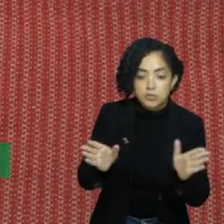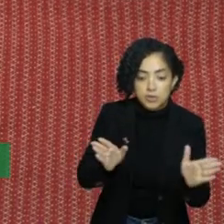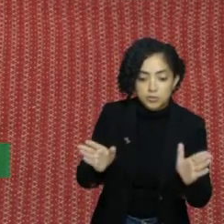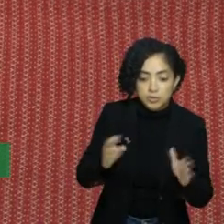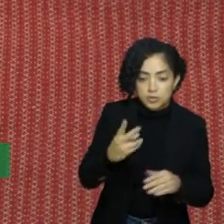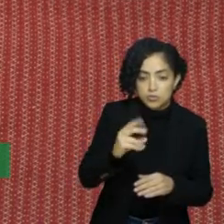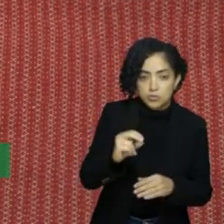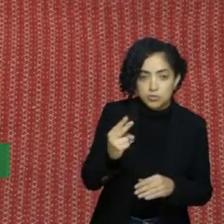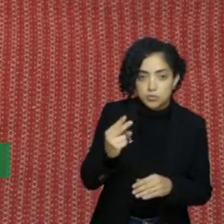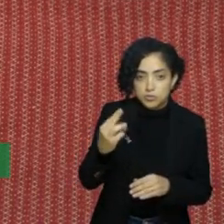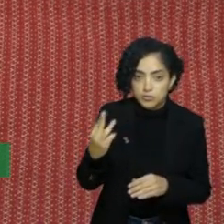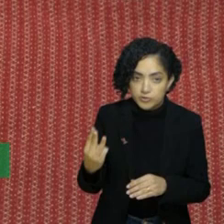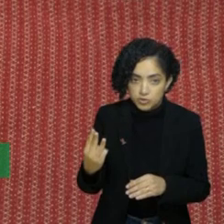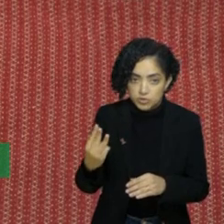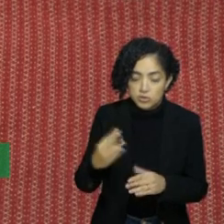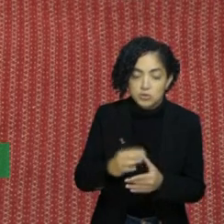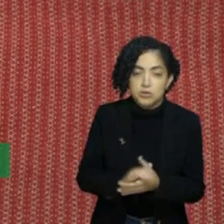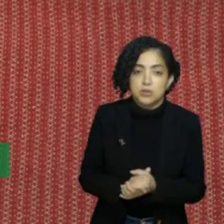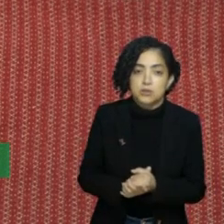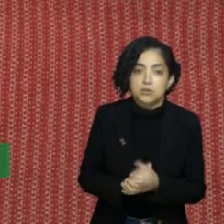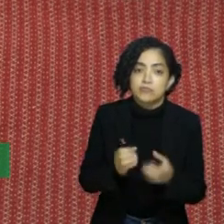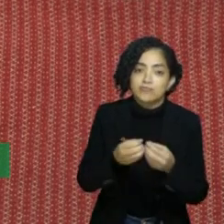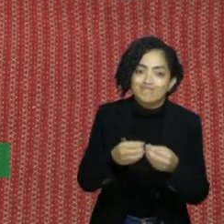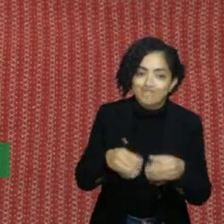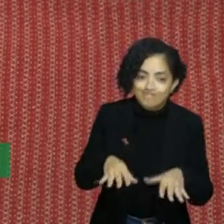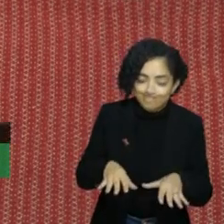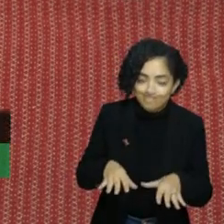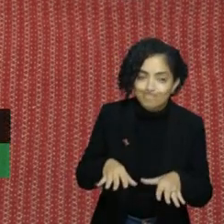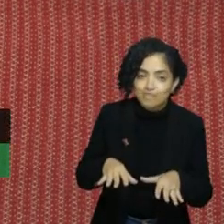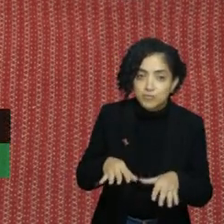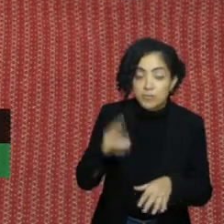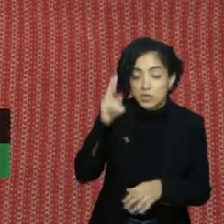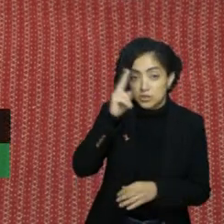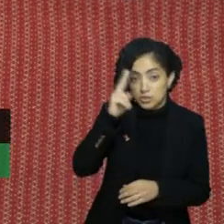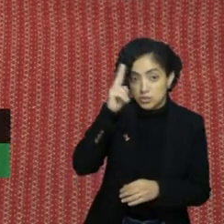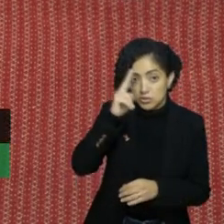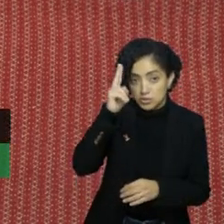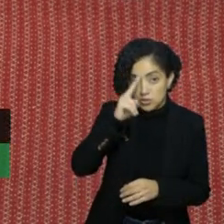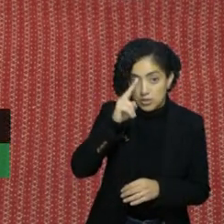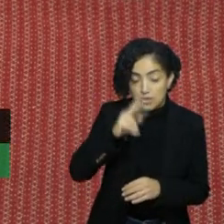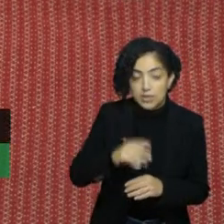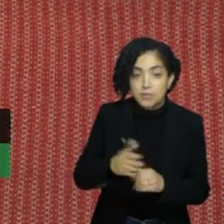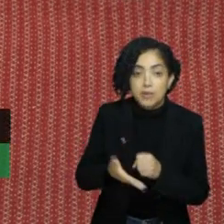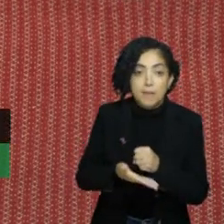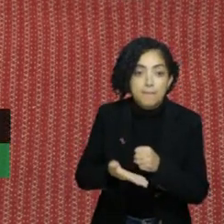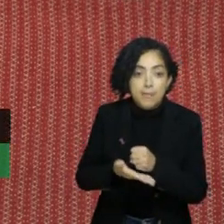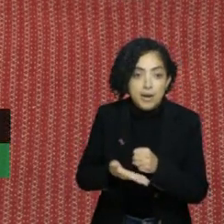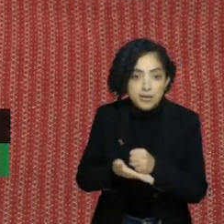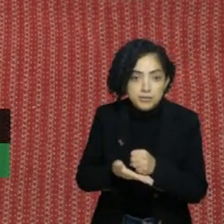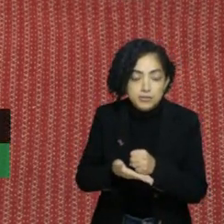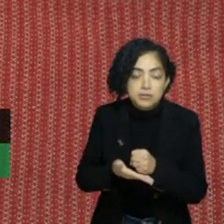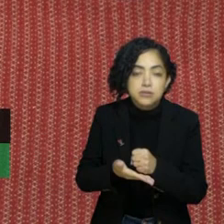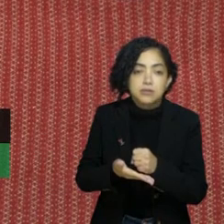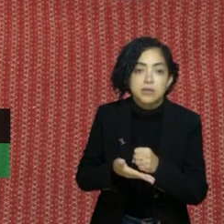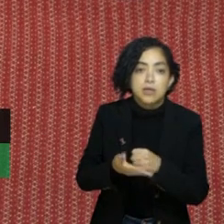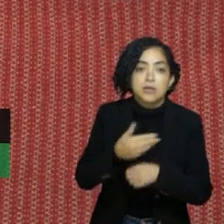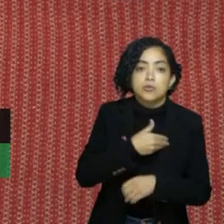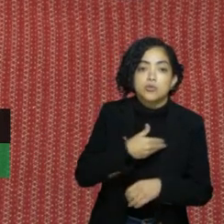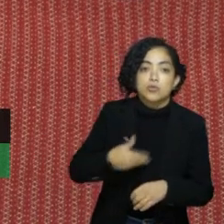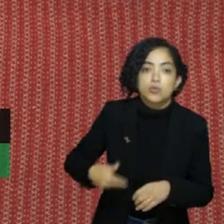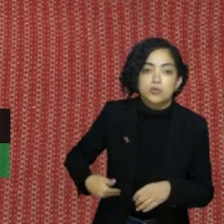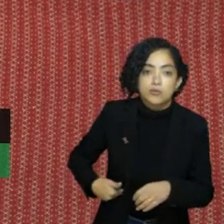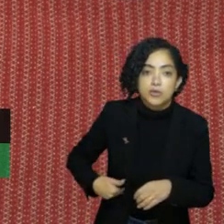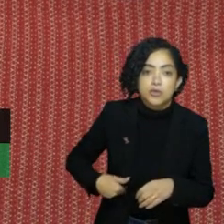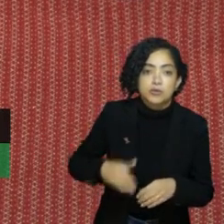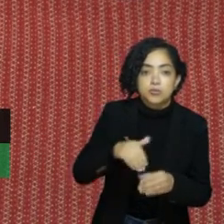2023, tudo muito prejudicado. A gente só lembra a base do governo por voto sim,